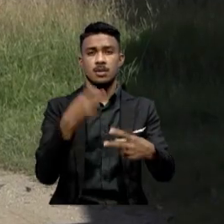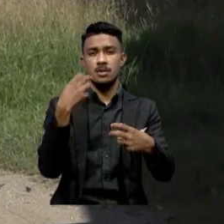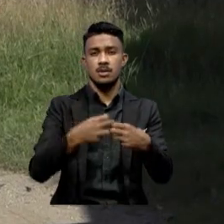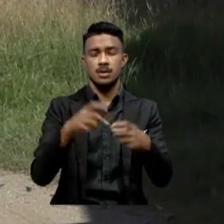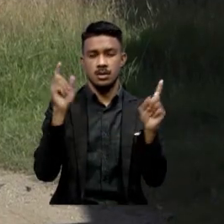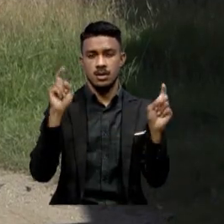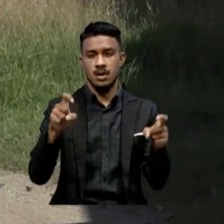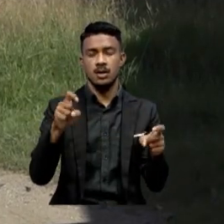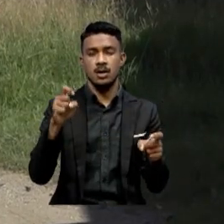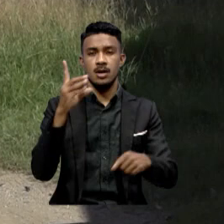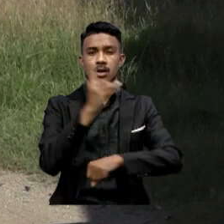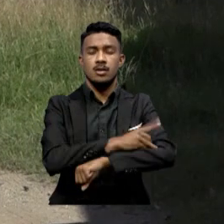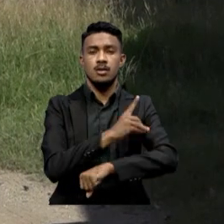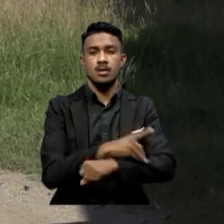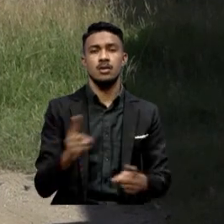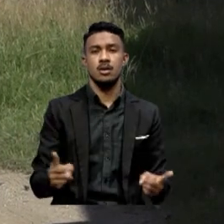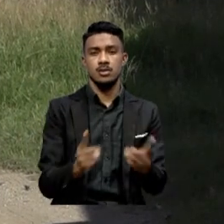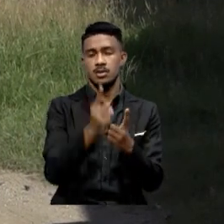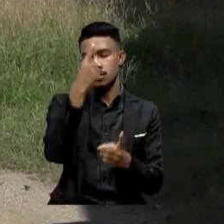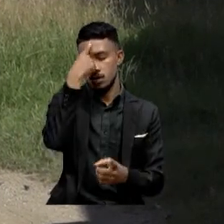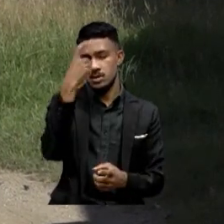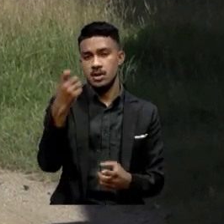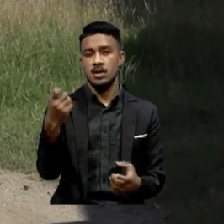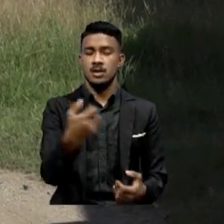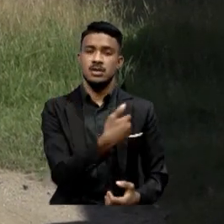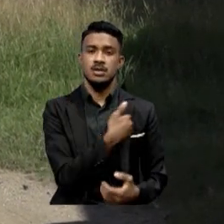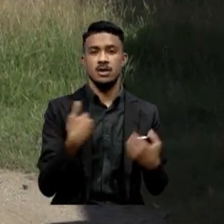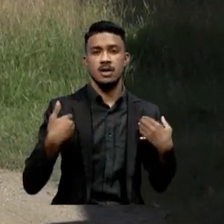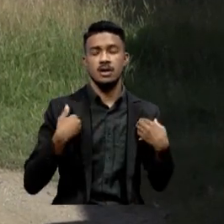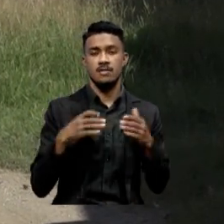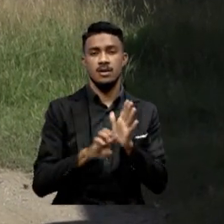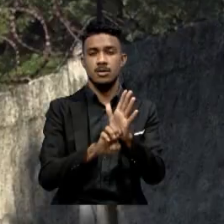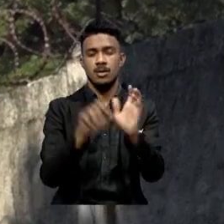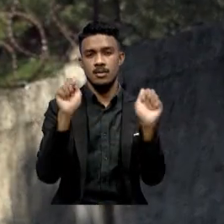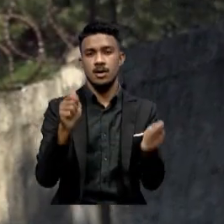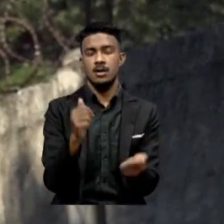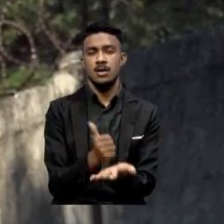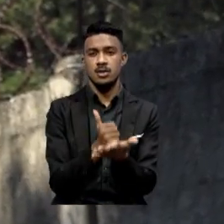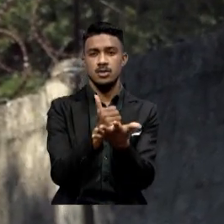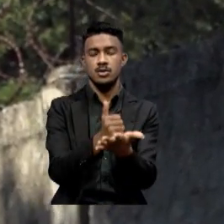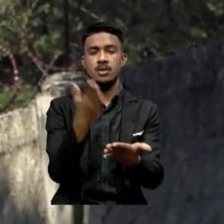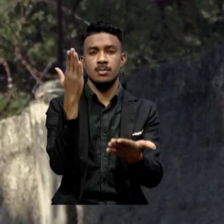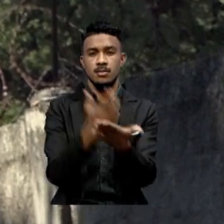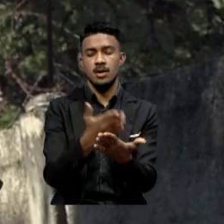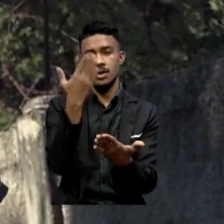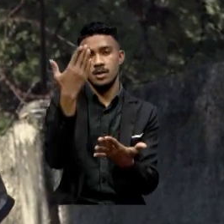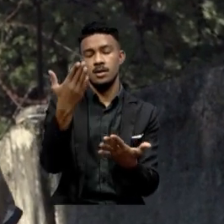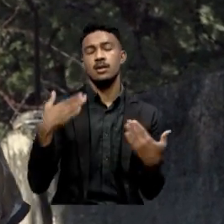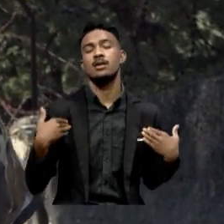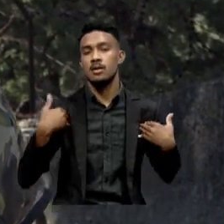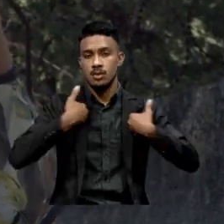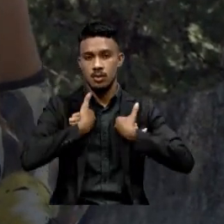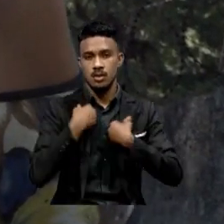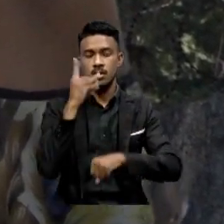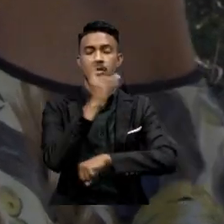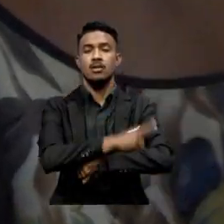que enfrenta lor lorong tamba se dau kia dalang alternativa seluk bania atu tulung hapara ninia sofrimento lorong-lorong nye tem que